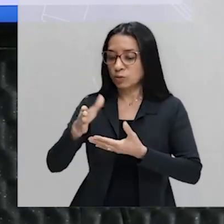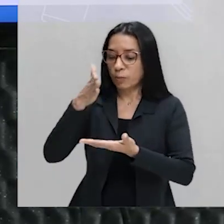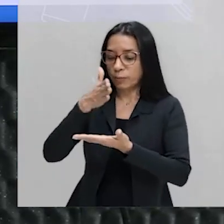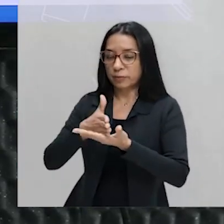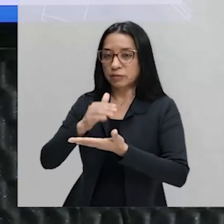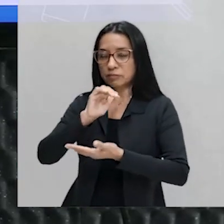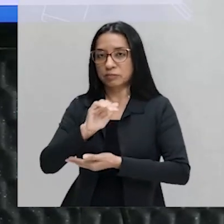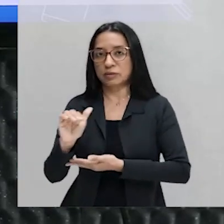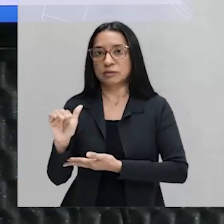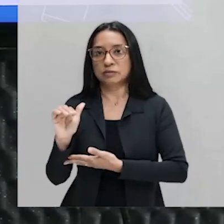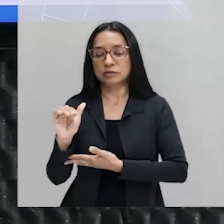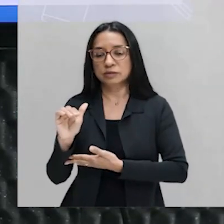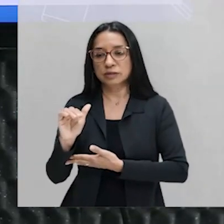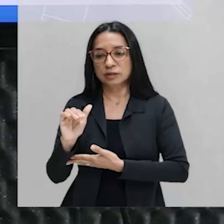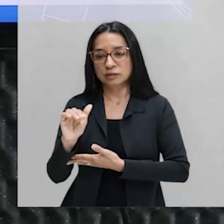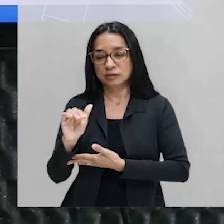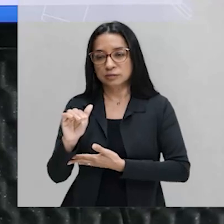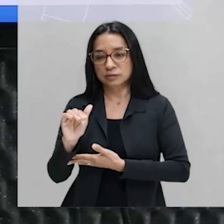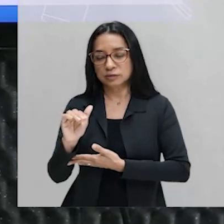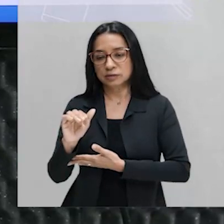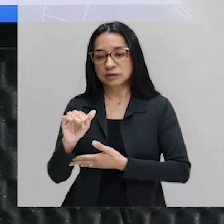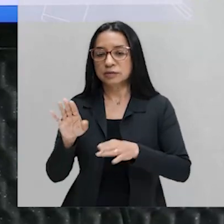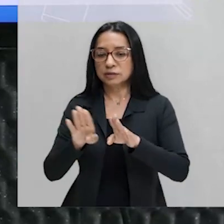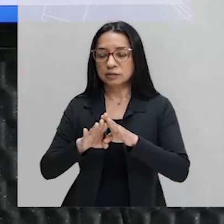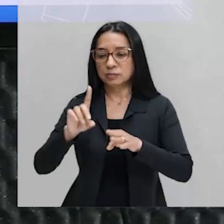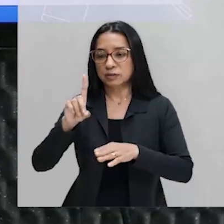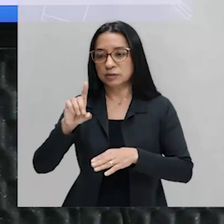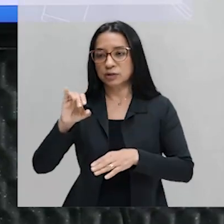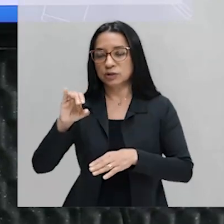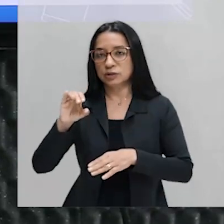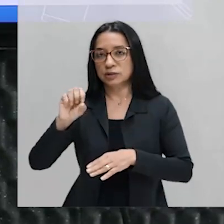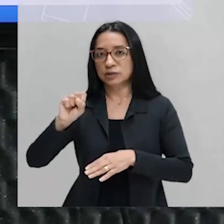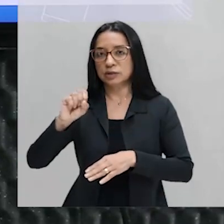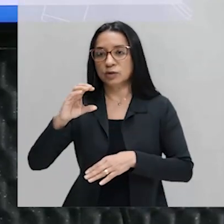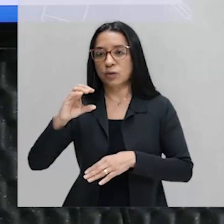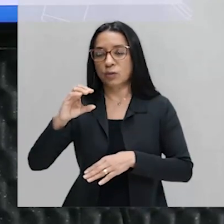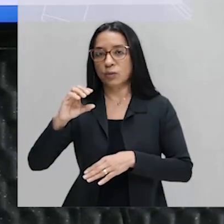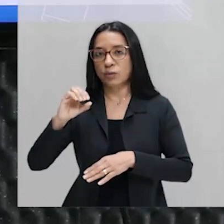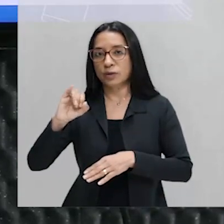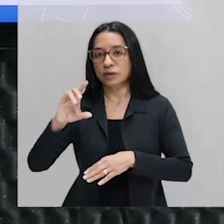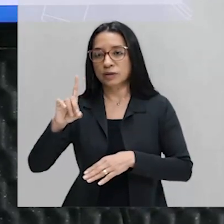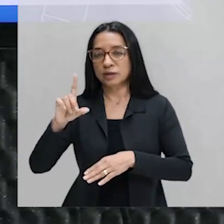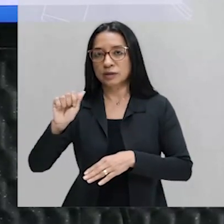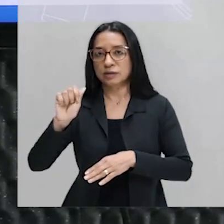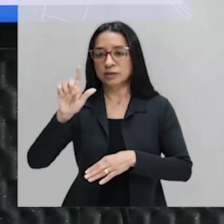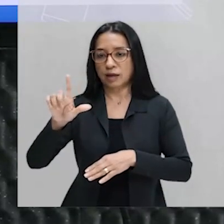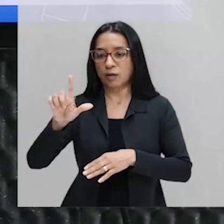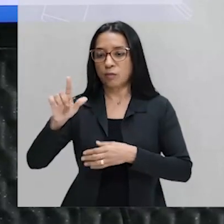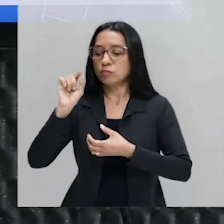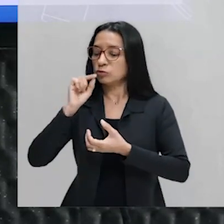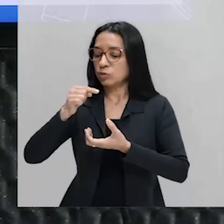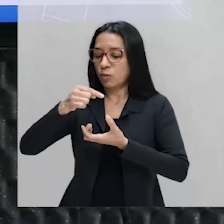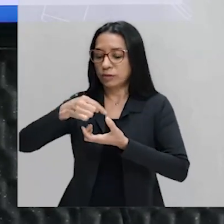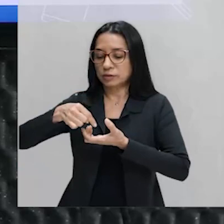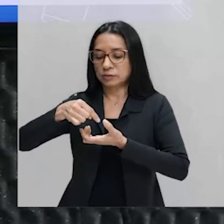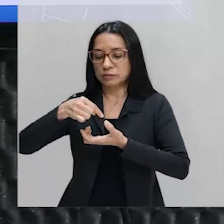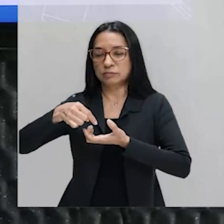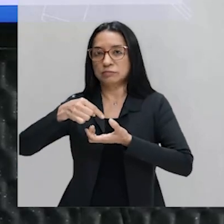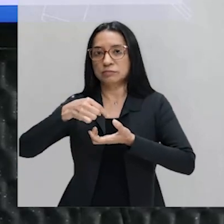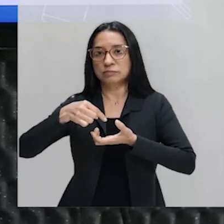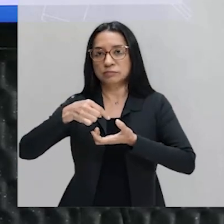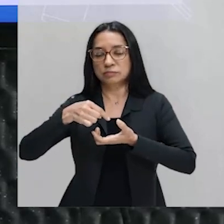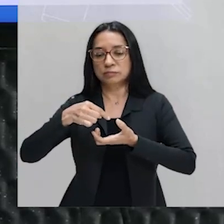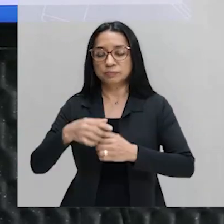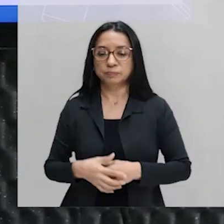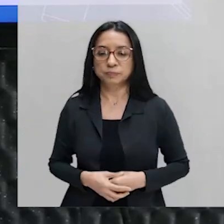metade, e vai ser discoidal, ou seja, na região do disco germinativo. Inicia-se